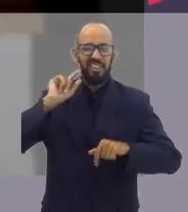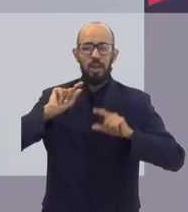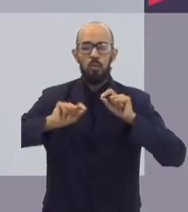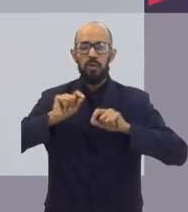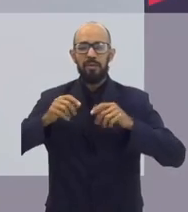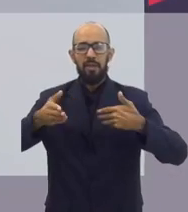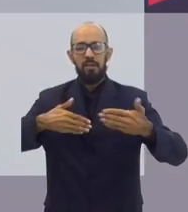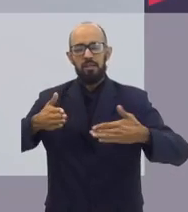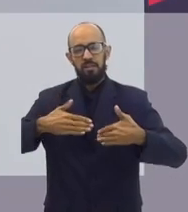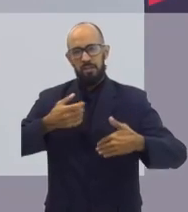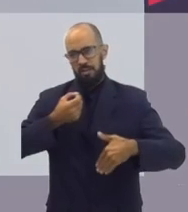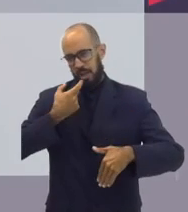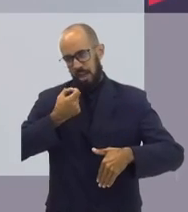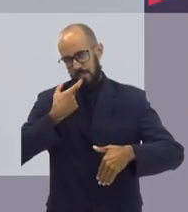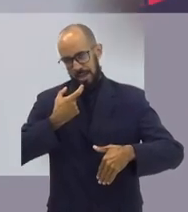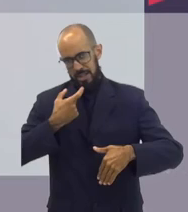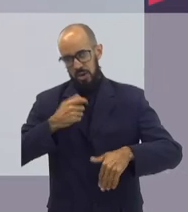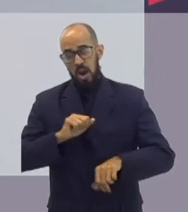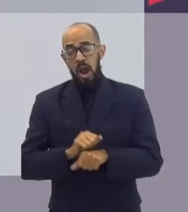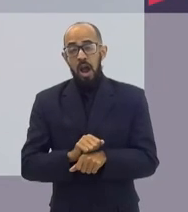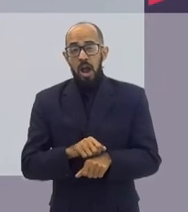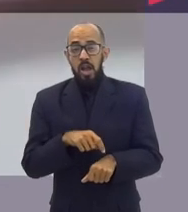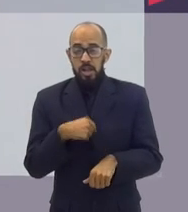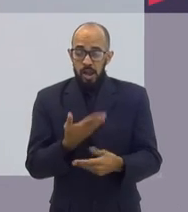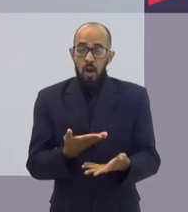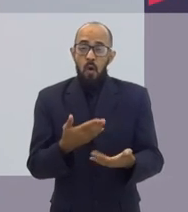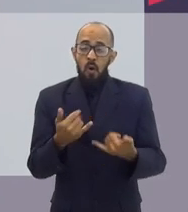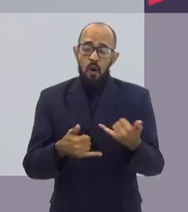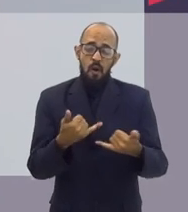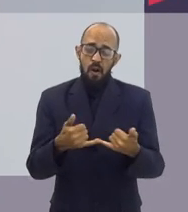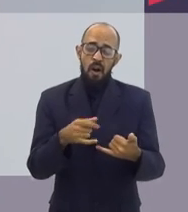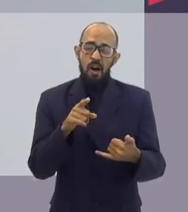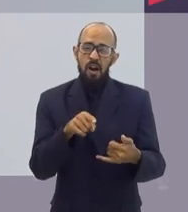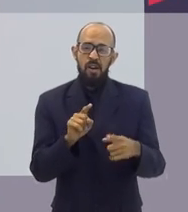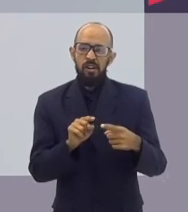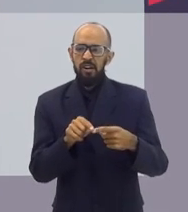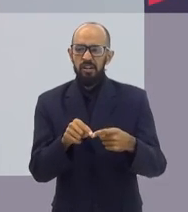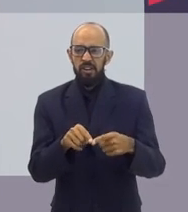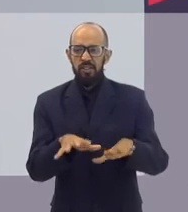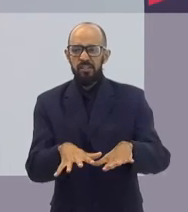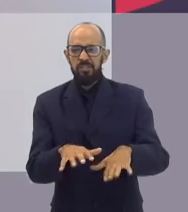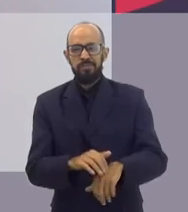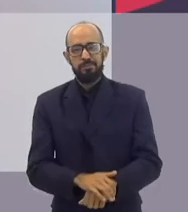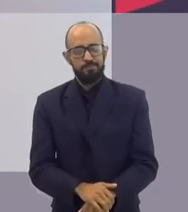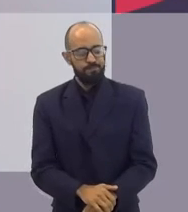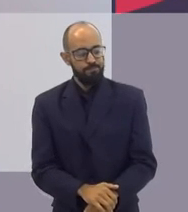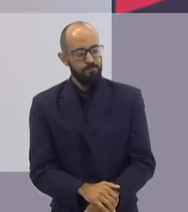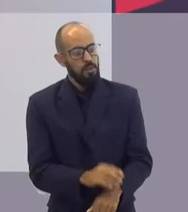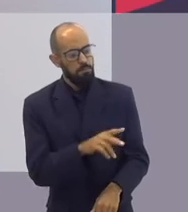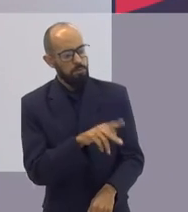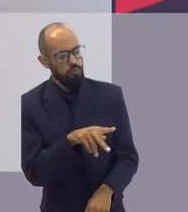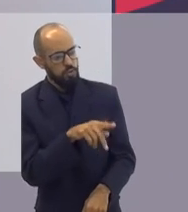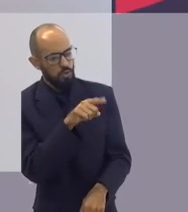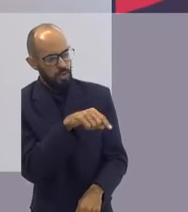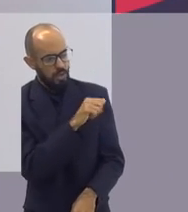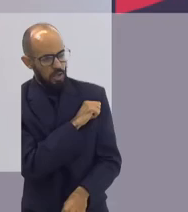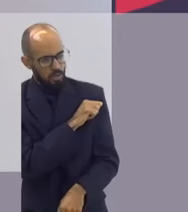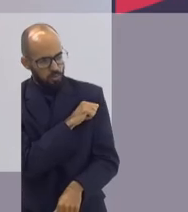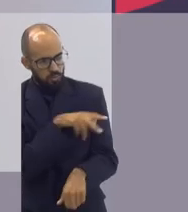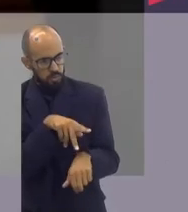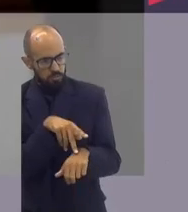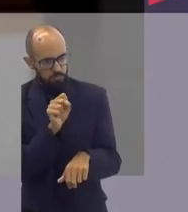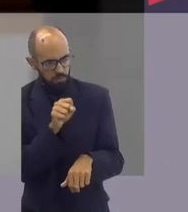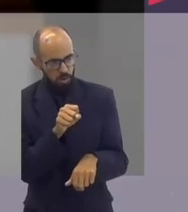indústria farmacêutica e todas as etapas. Então, o jogo, ele pode ser usado para isso, né? E, professor, são alunos